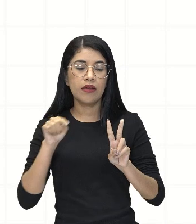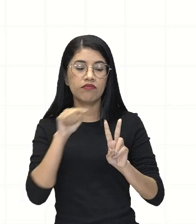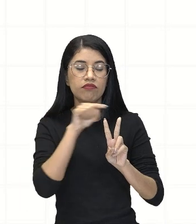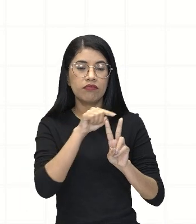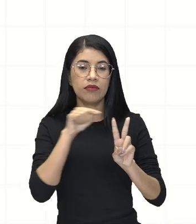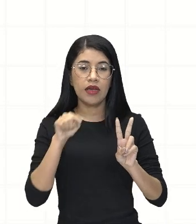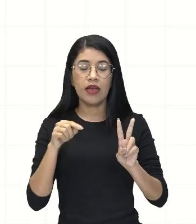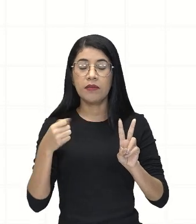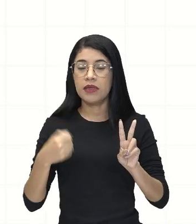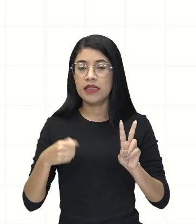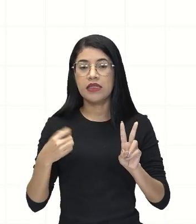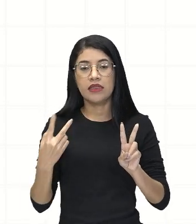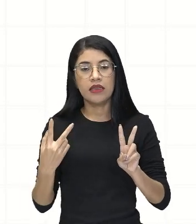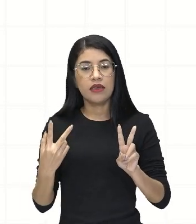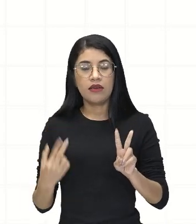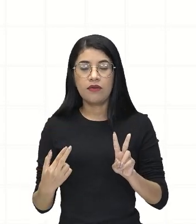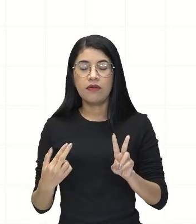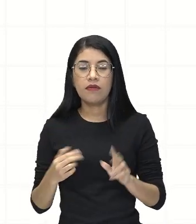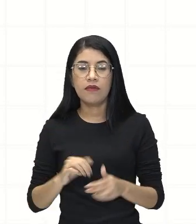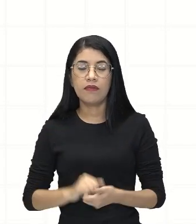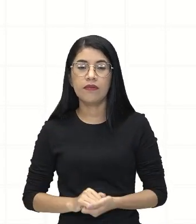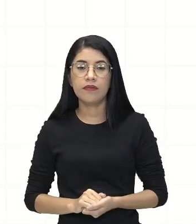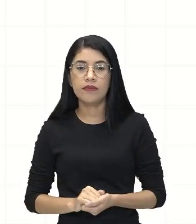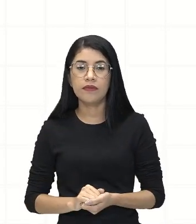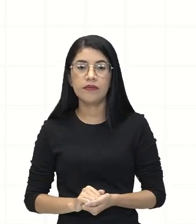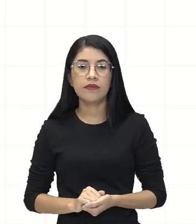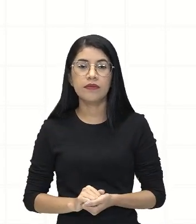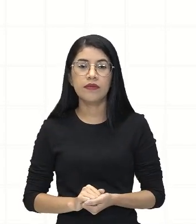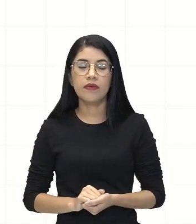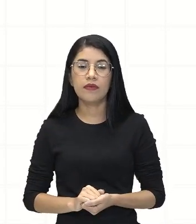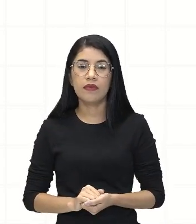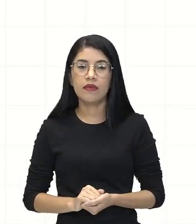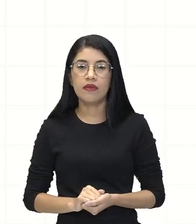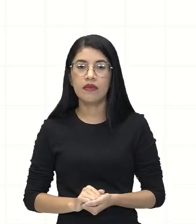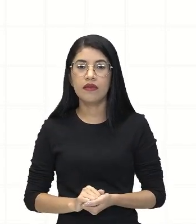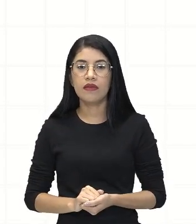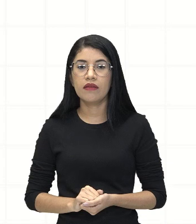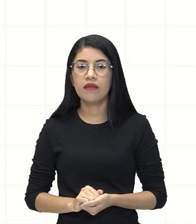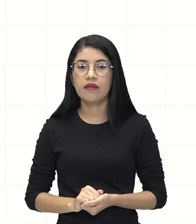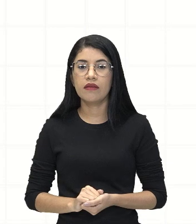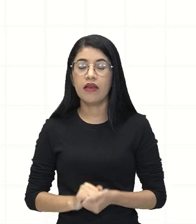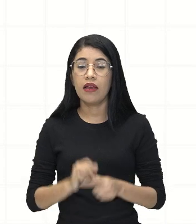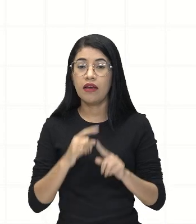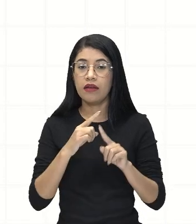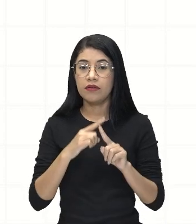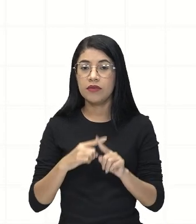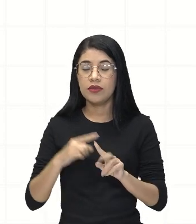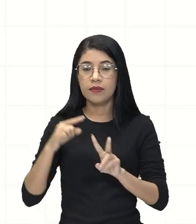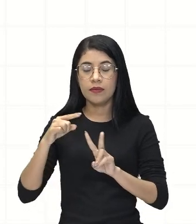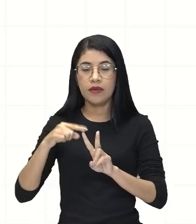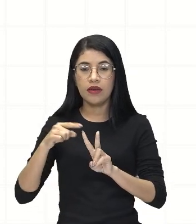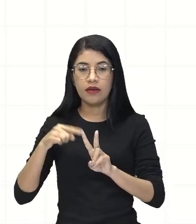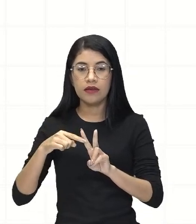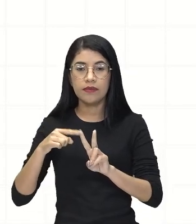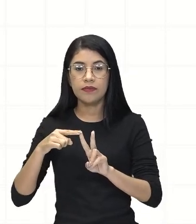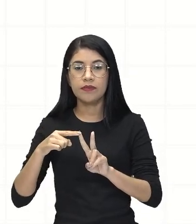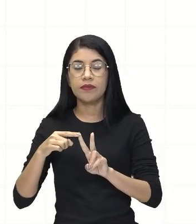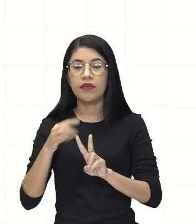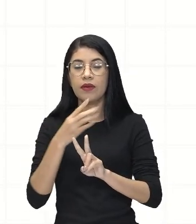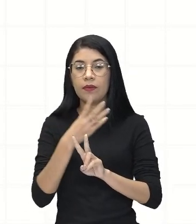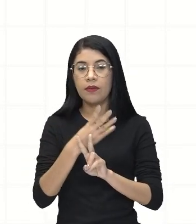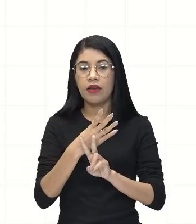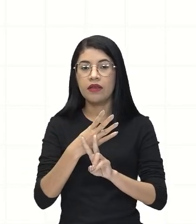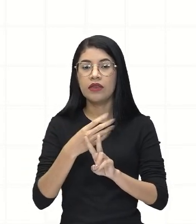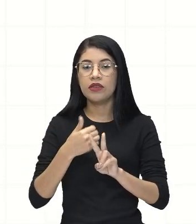e o expoente do radicando devem ser iguais. Muito bem, e isso eu vou multiplicar por raiz